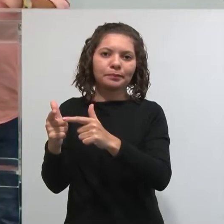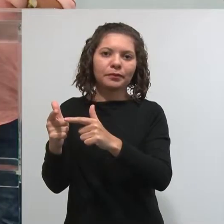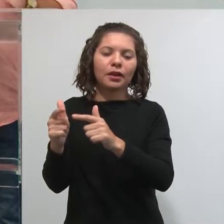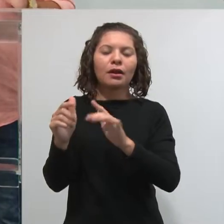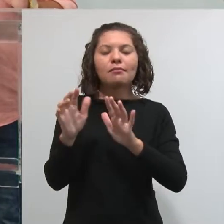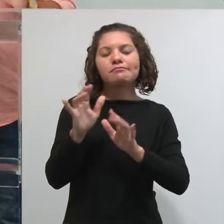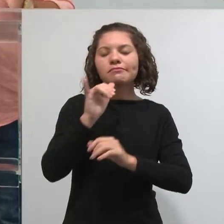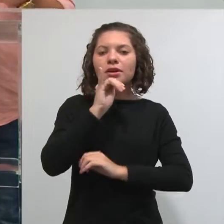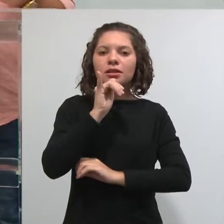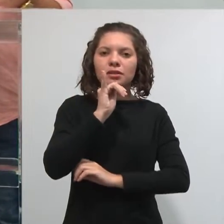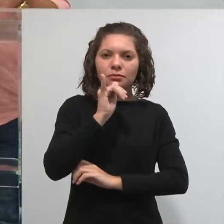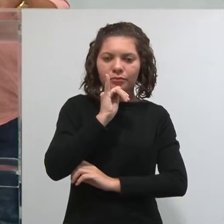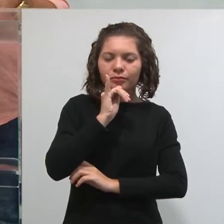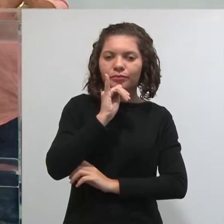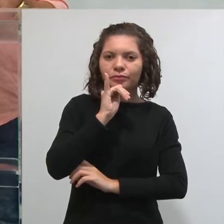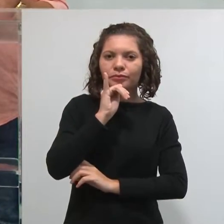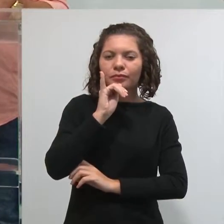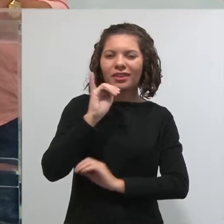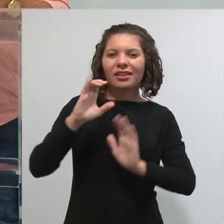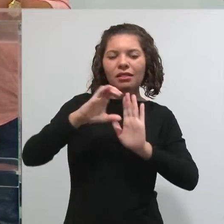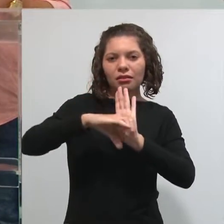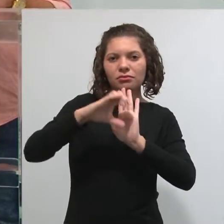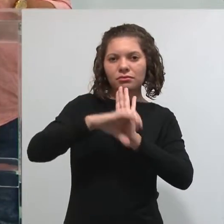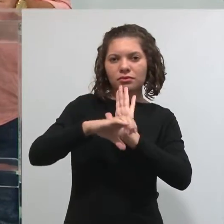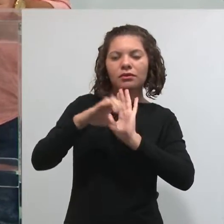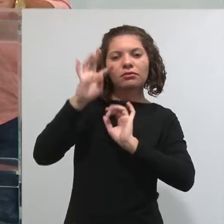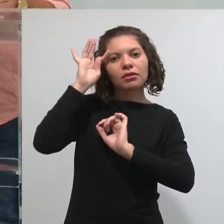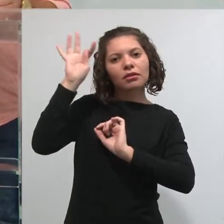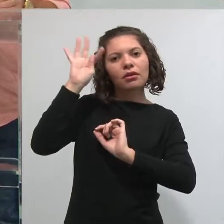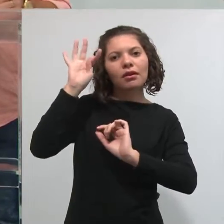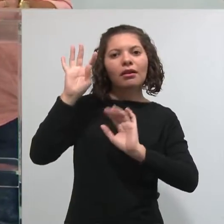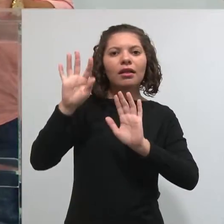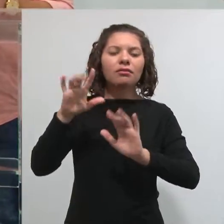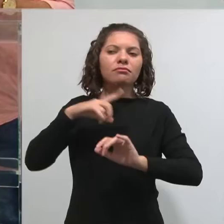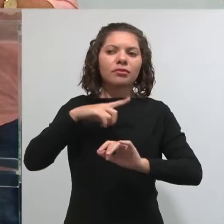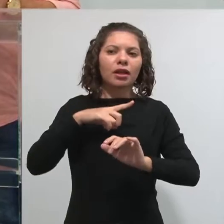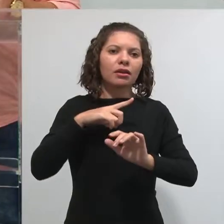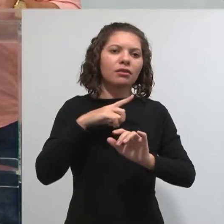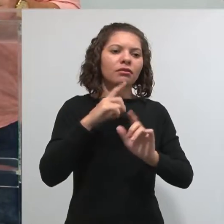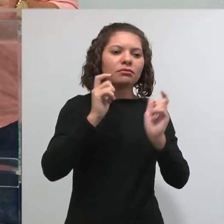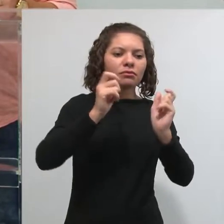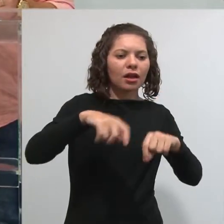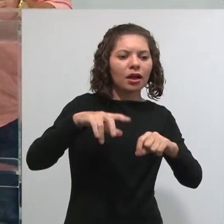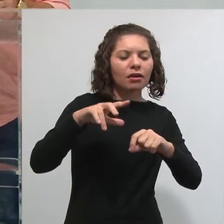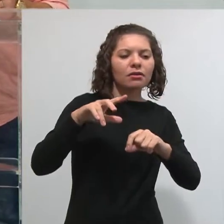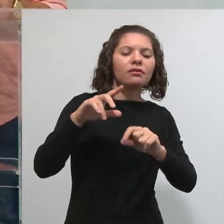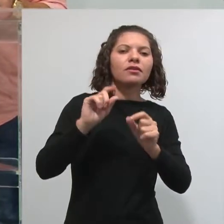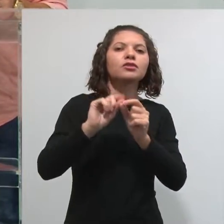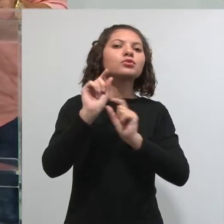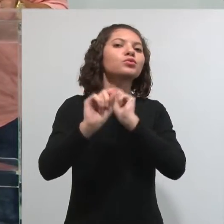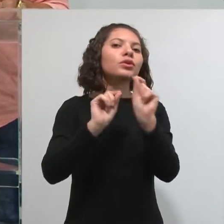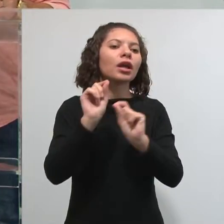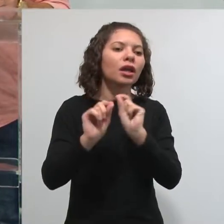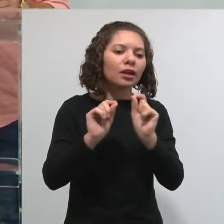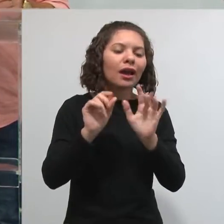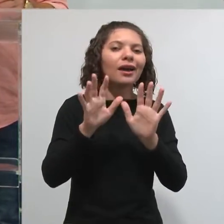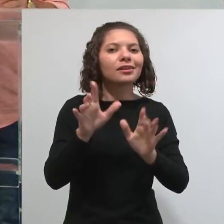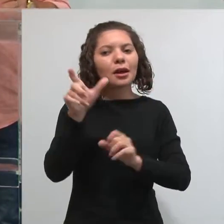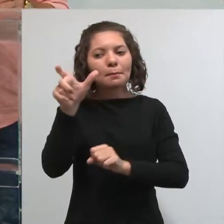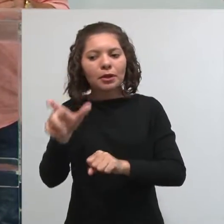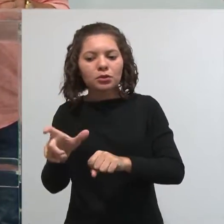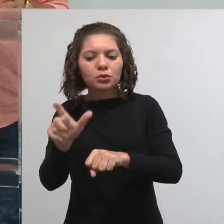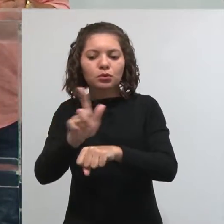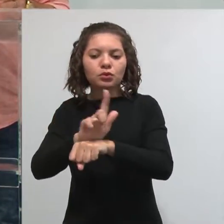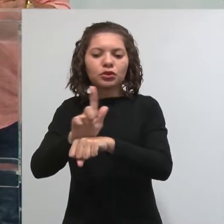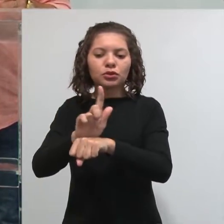dentro dessa concepção teórica, as soluções já estão ali, né? Os gestores públicos, eles apenas adaptam